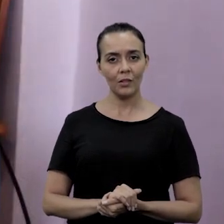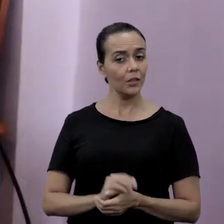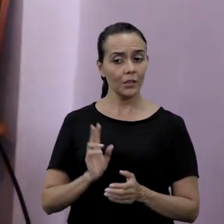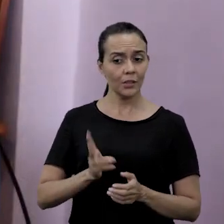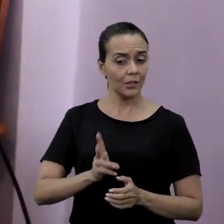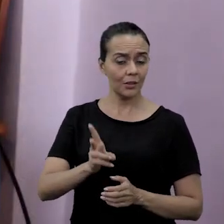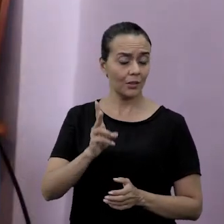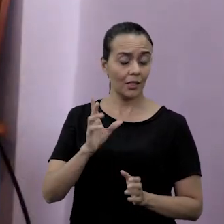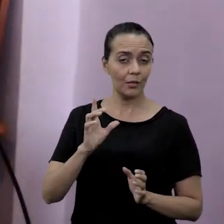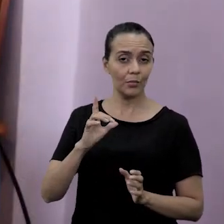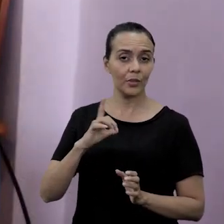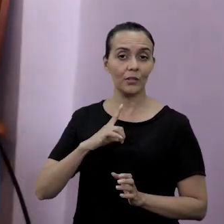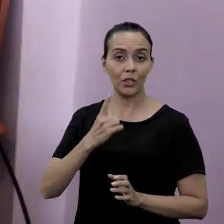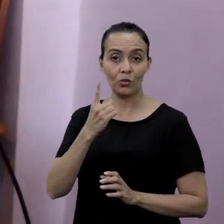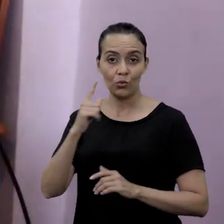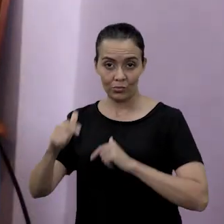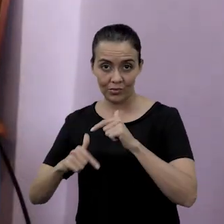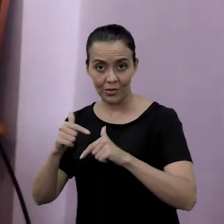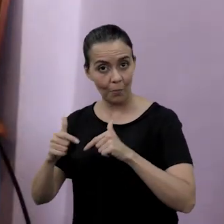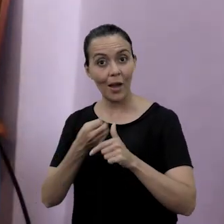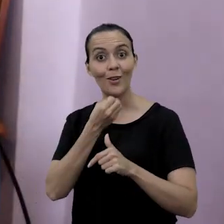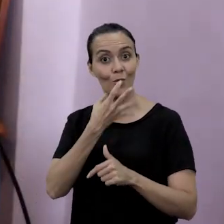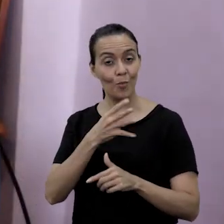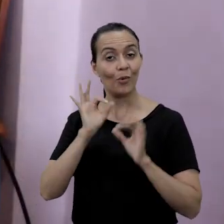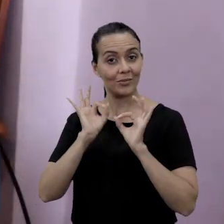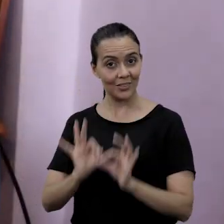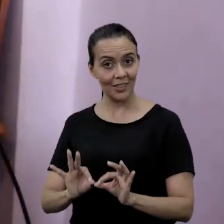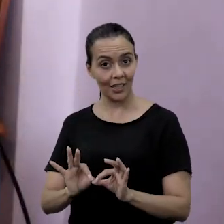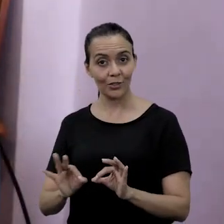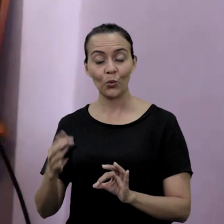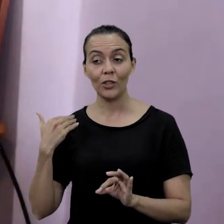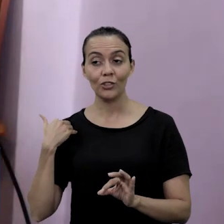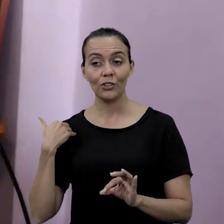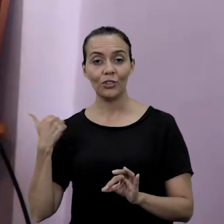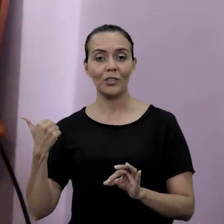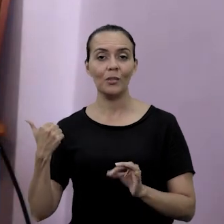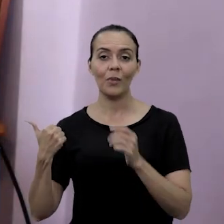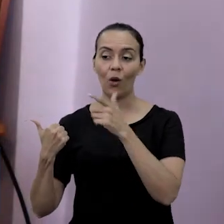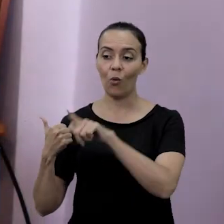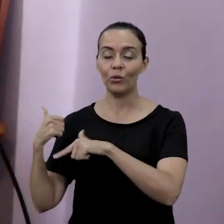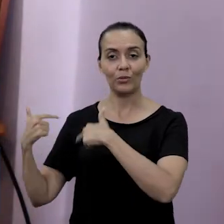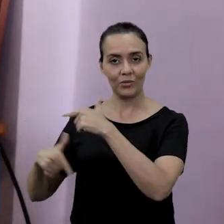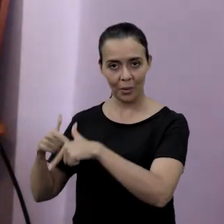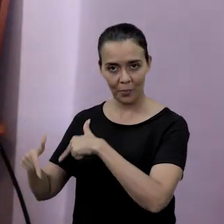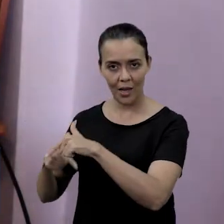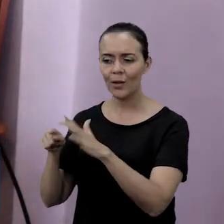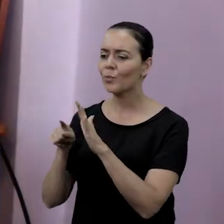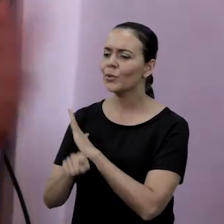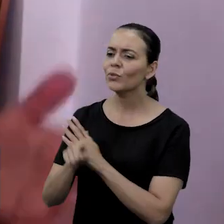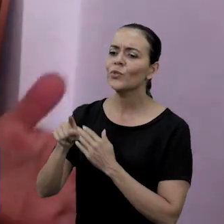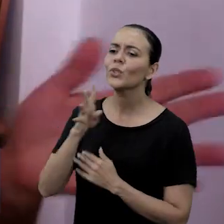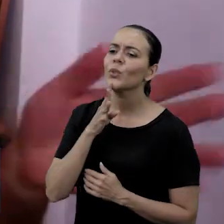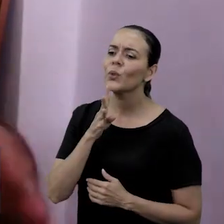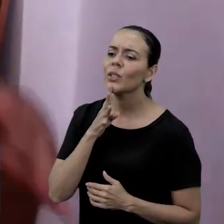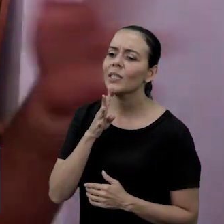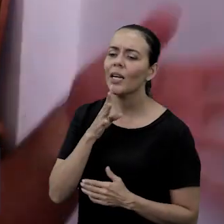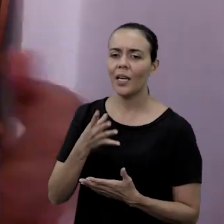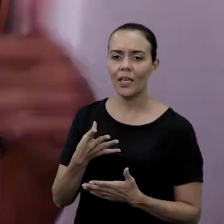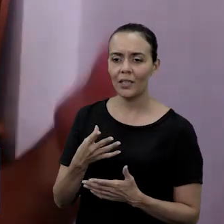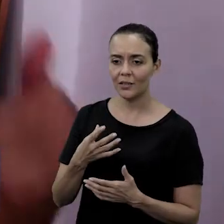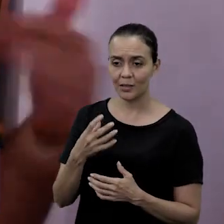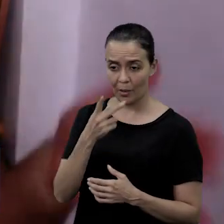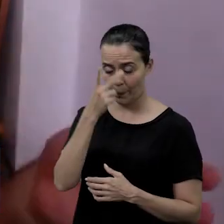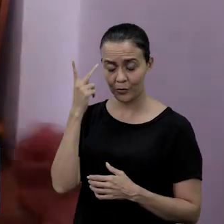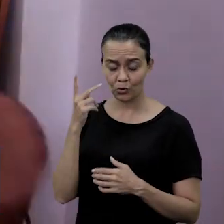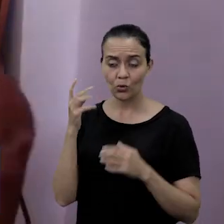E não tem jeito, você faz um trabalho, deu certo, foi bom, ok, e alguém pergunta, puxa, você conhece alguém?